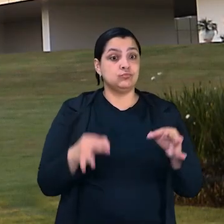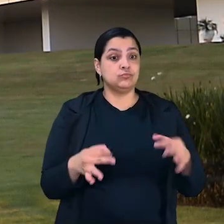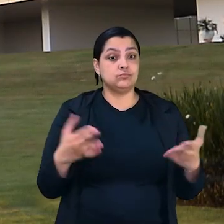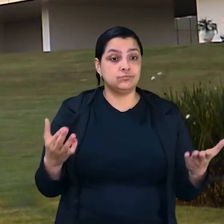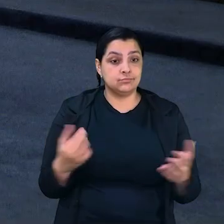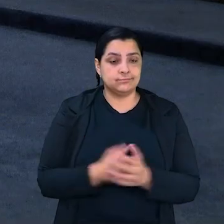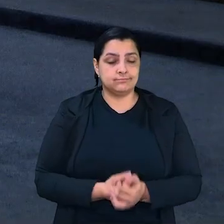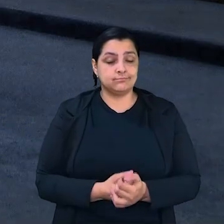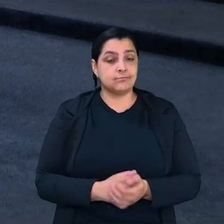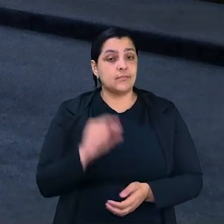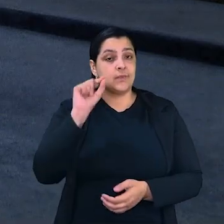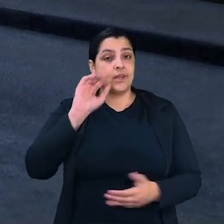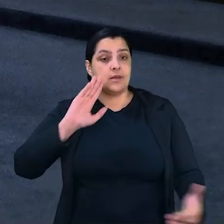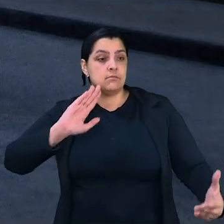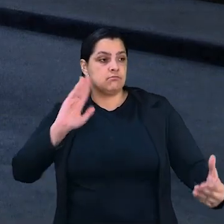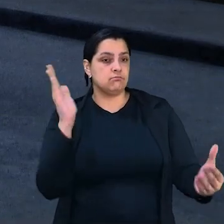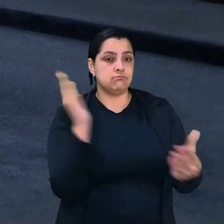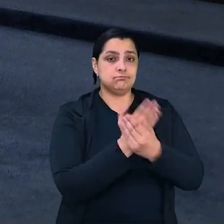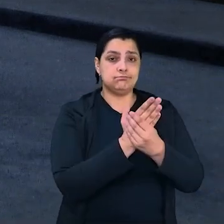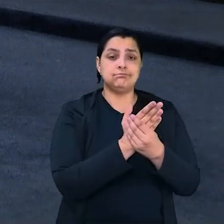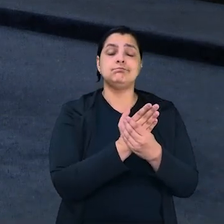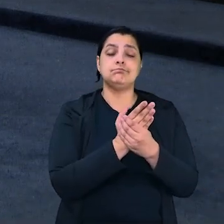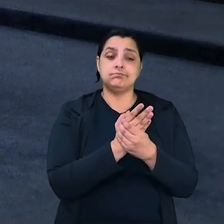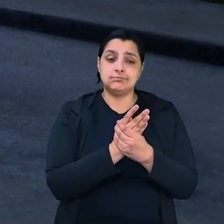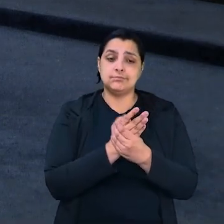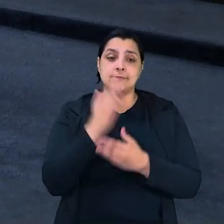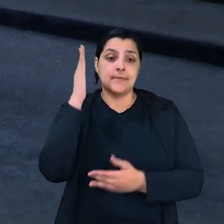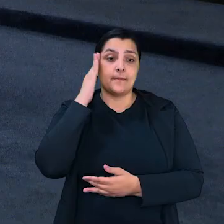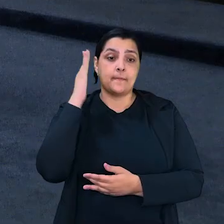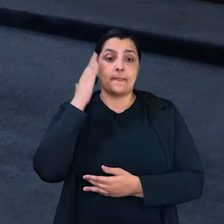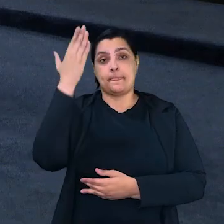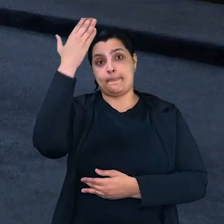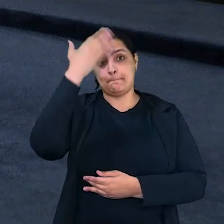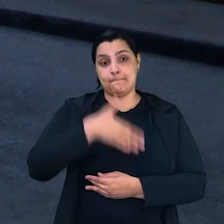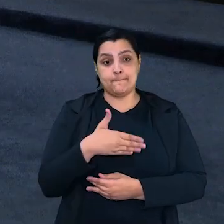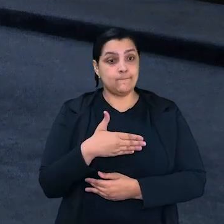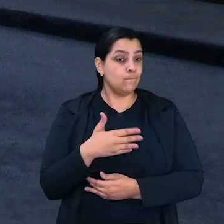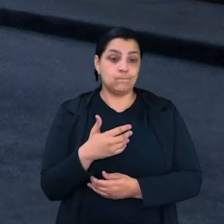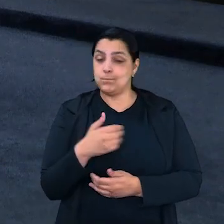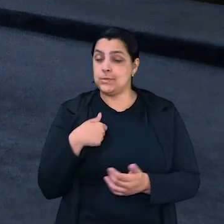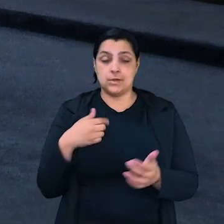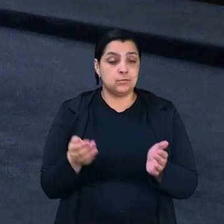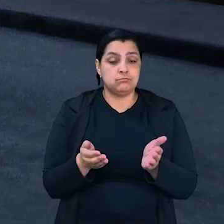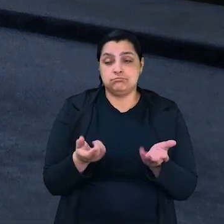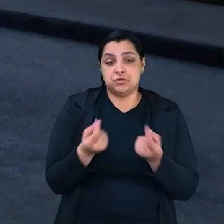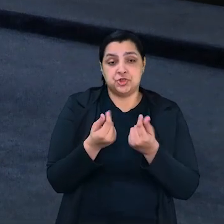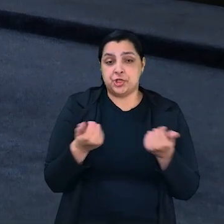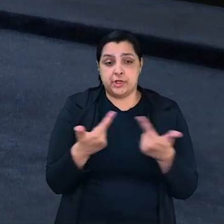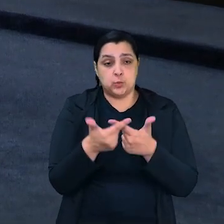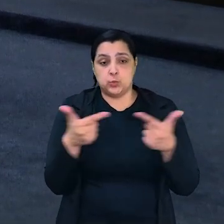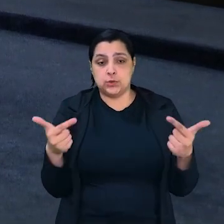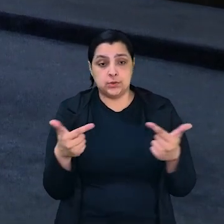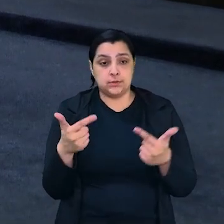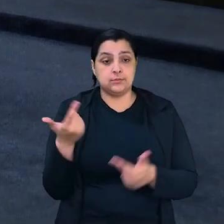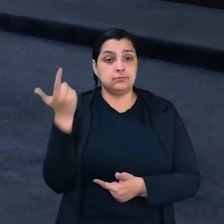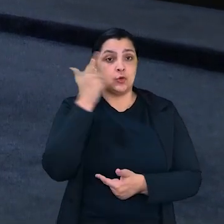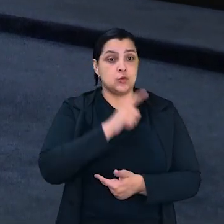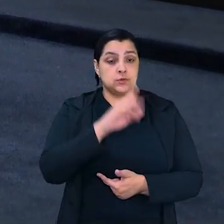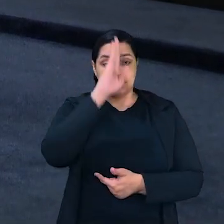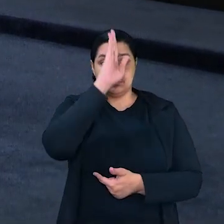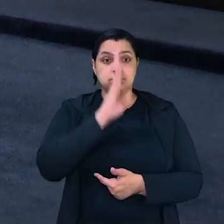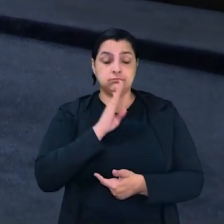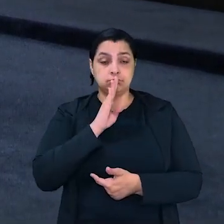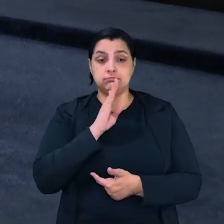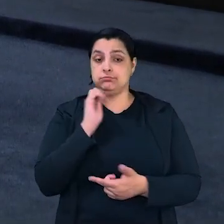a justiça. Quem ingressa com uma ação judicial, ainda que comprove a insuficiência de recursos e